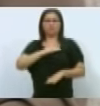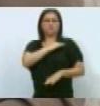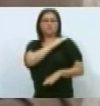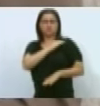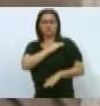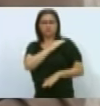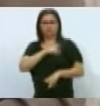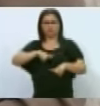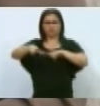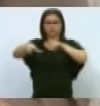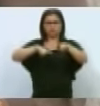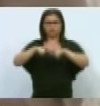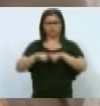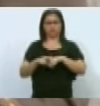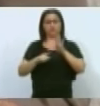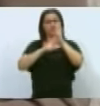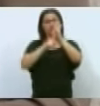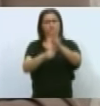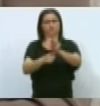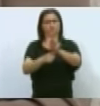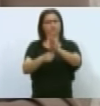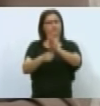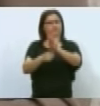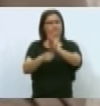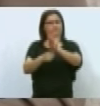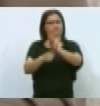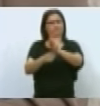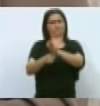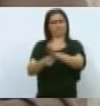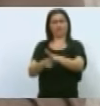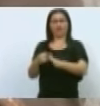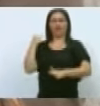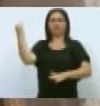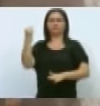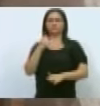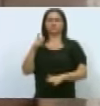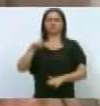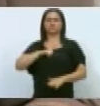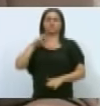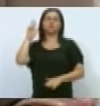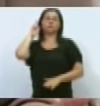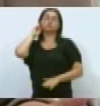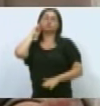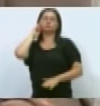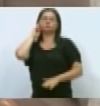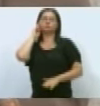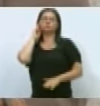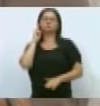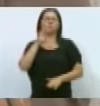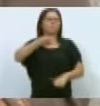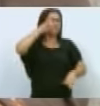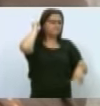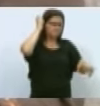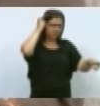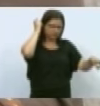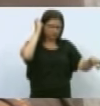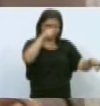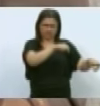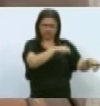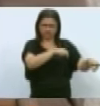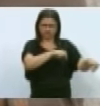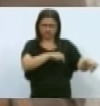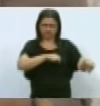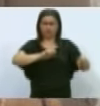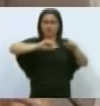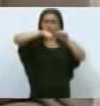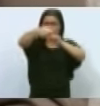daí. Isso porque mesmo. O que tem, igual a Manuela, que teve acabou aqui de falar, agora. Ela é arquiteta, ela não pode estar trabalhando no supermercado fazendo pacote. Isso